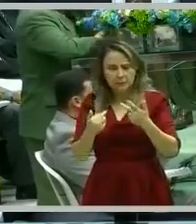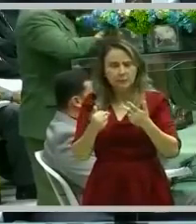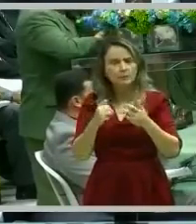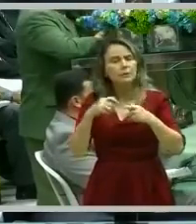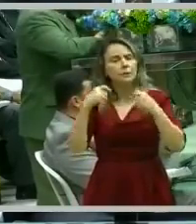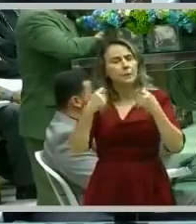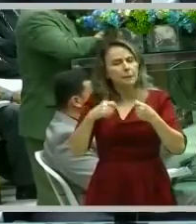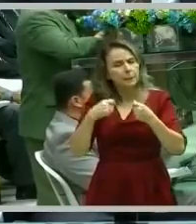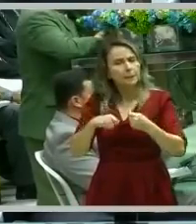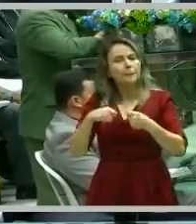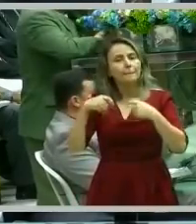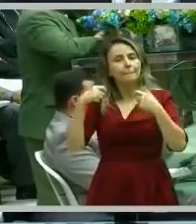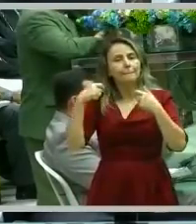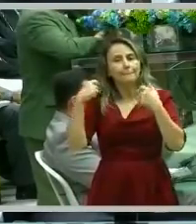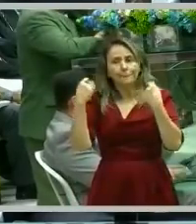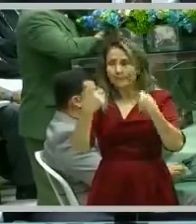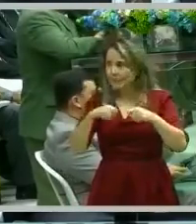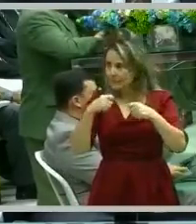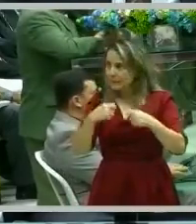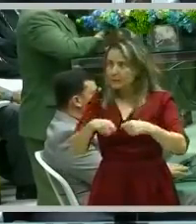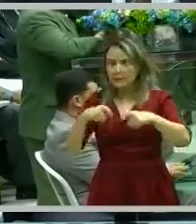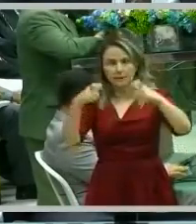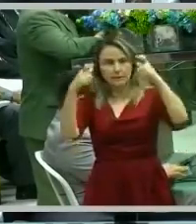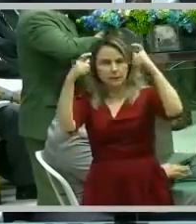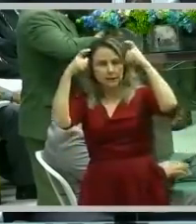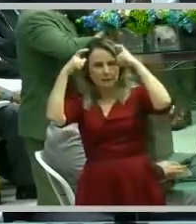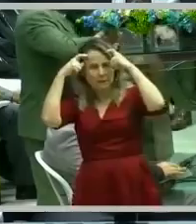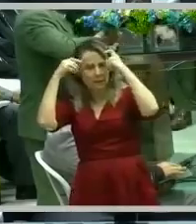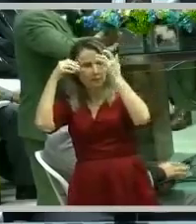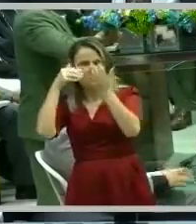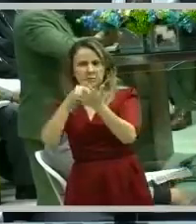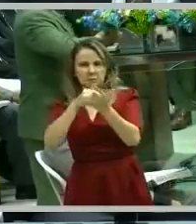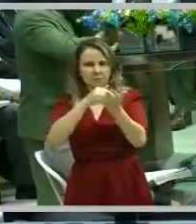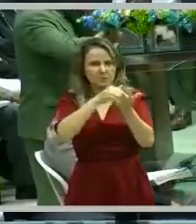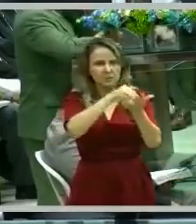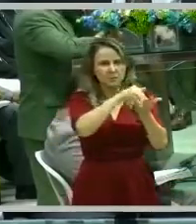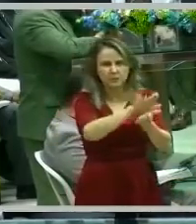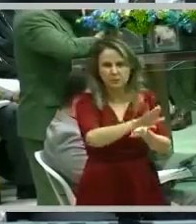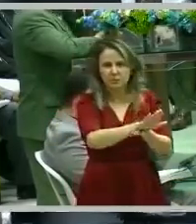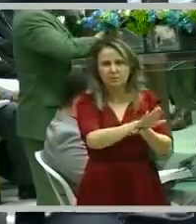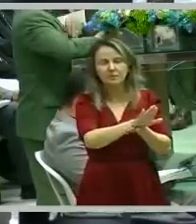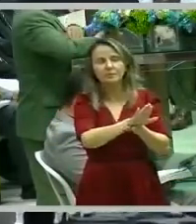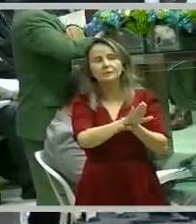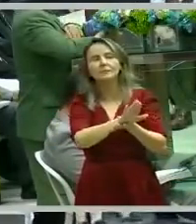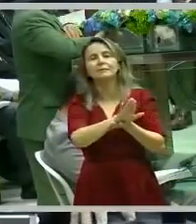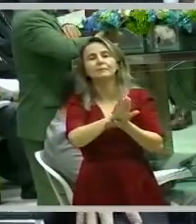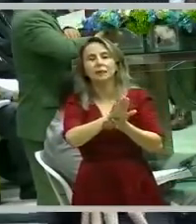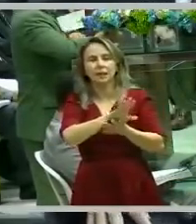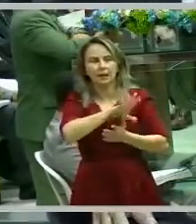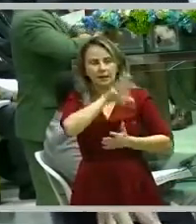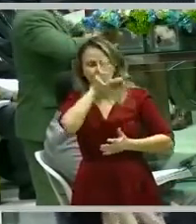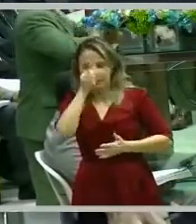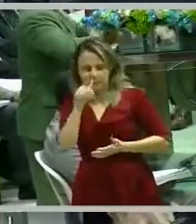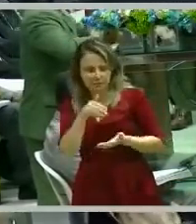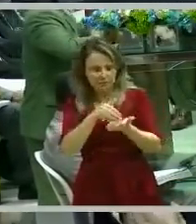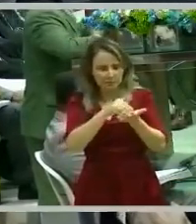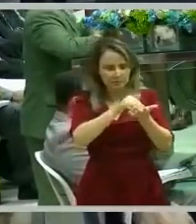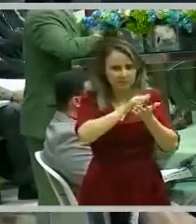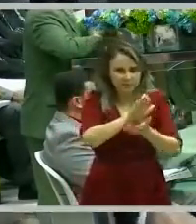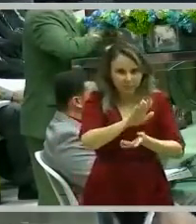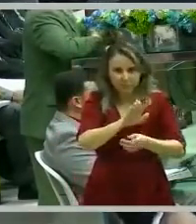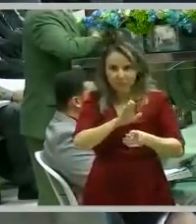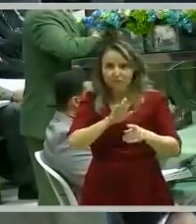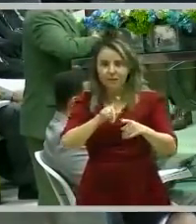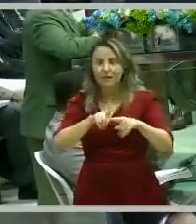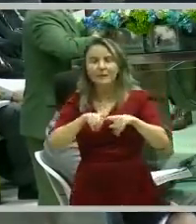vencer o urso. O batismo com o Espírito Santo, o revestimento, ajuda a vencer o leão. Mas o revestimento do Espírito Santo ajuda também a